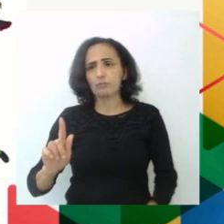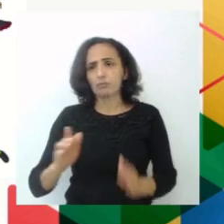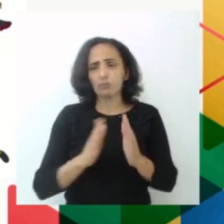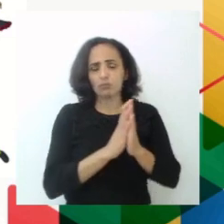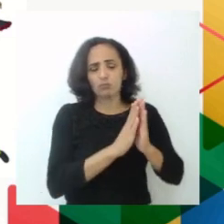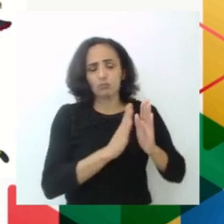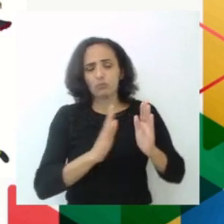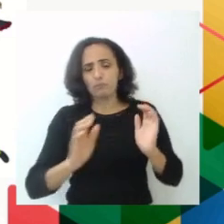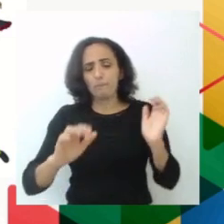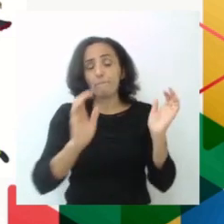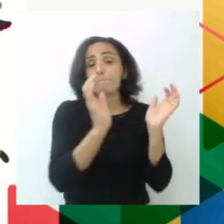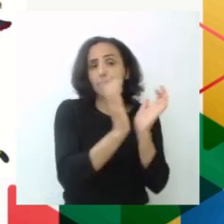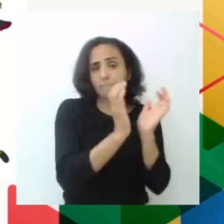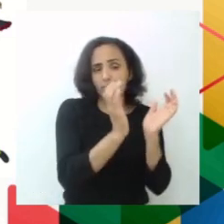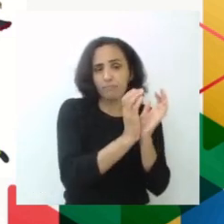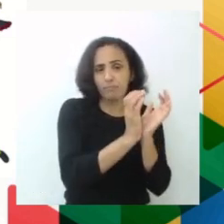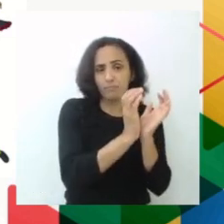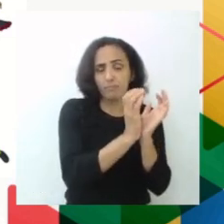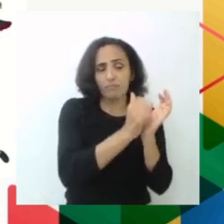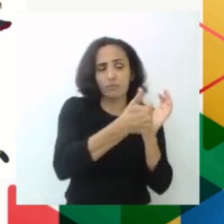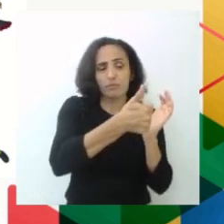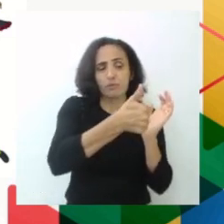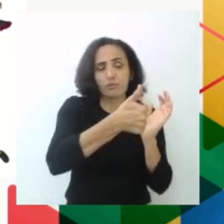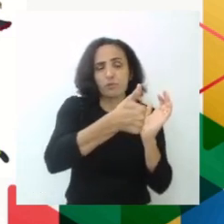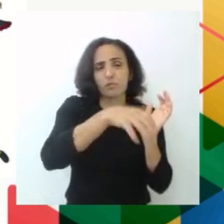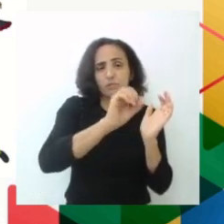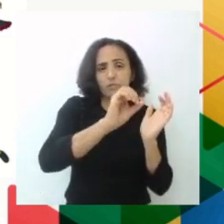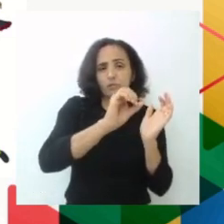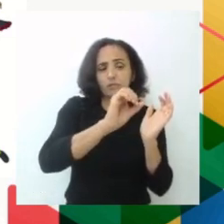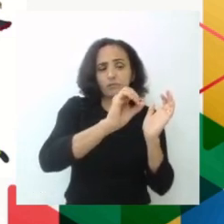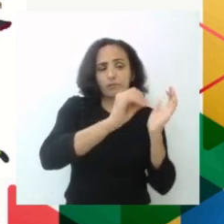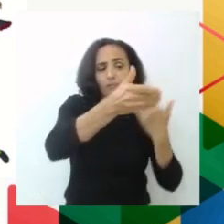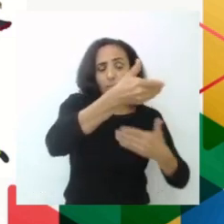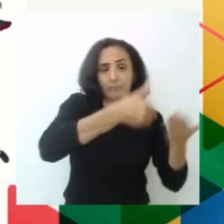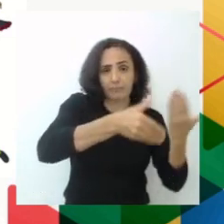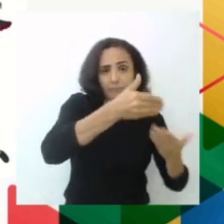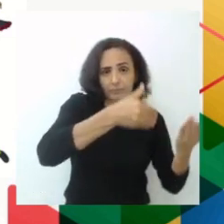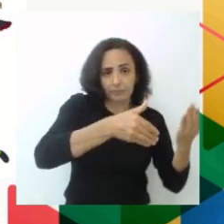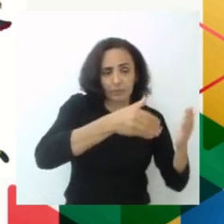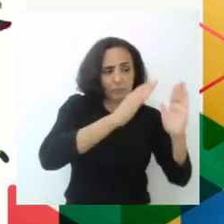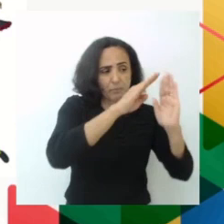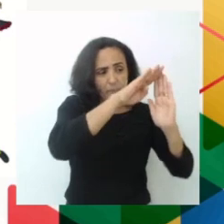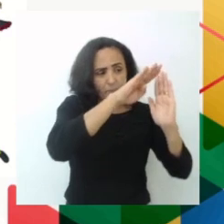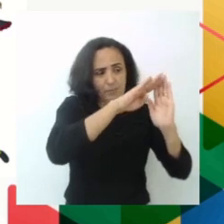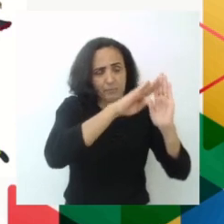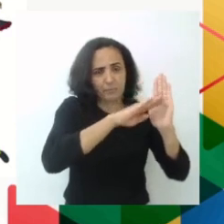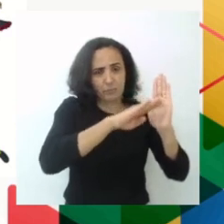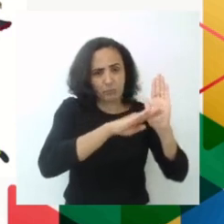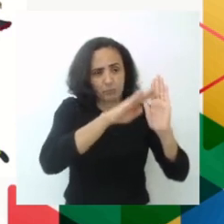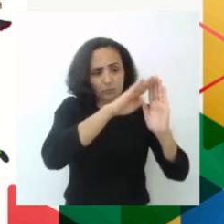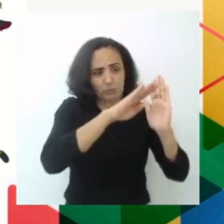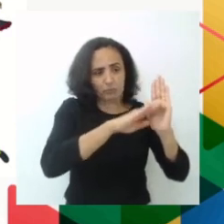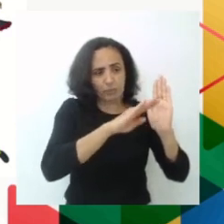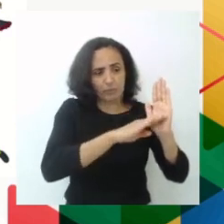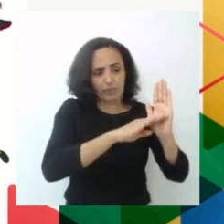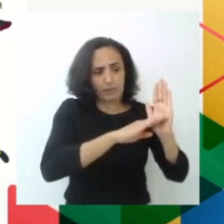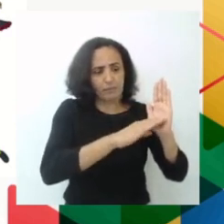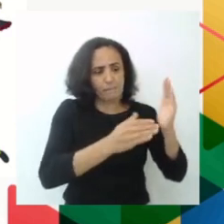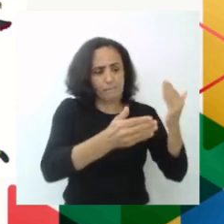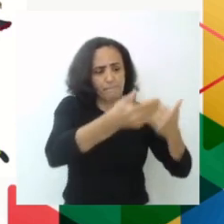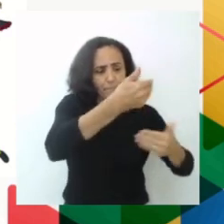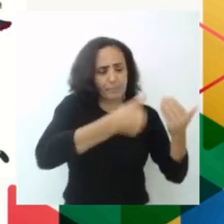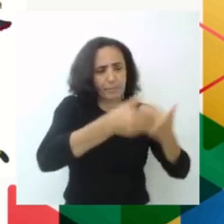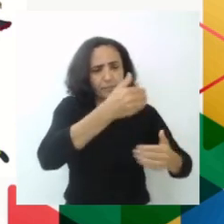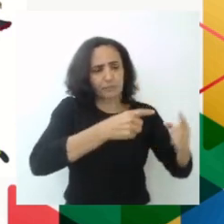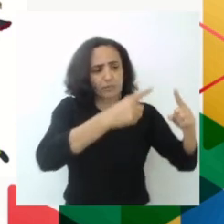Um clube faz 19 jogos, né? Primeiro clube você contou 19 jogos. O time A jogou com os outros 19.